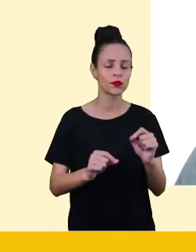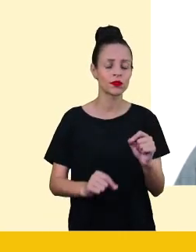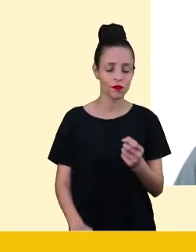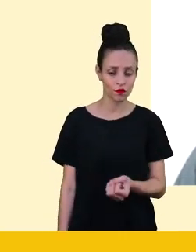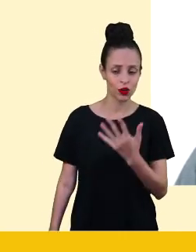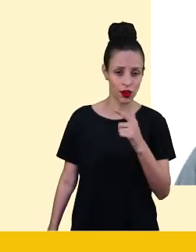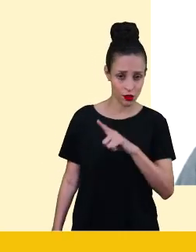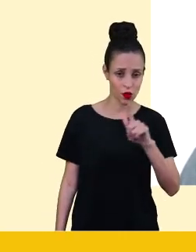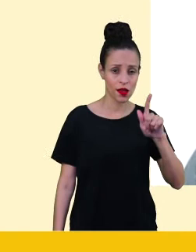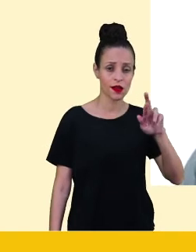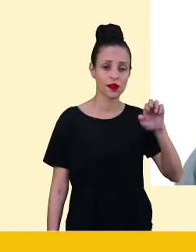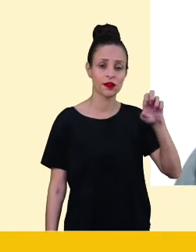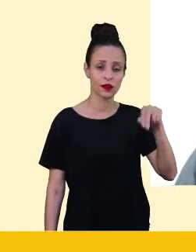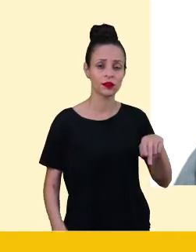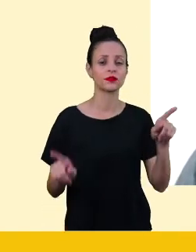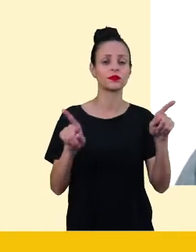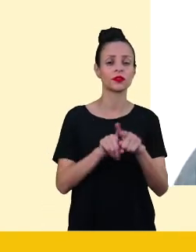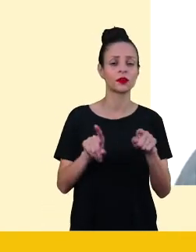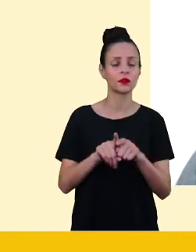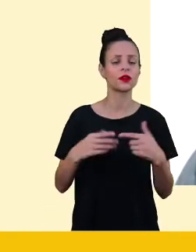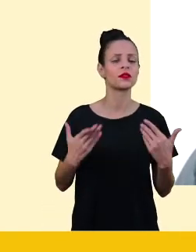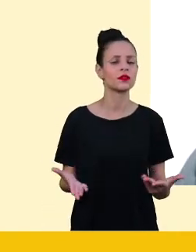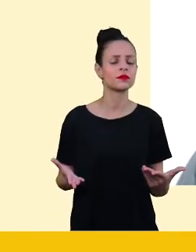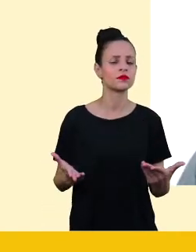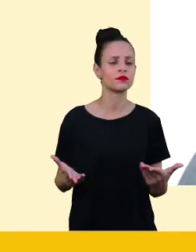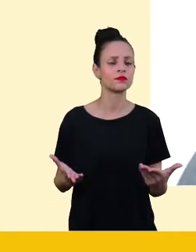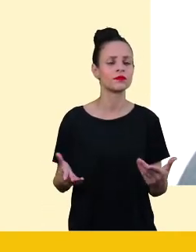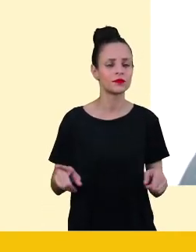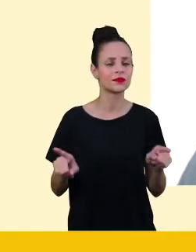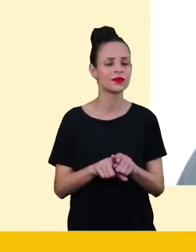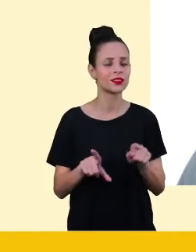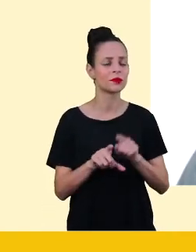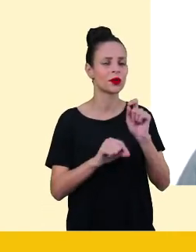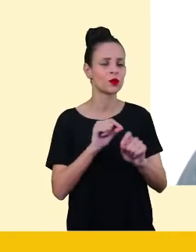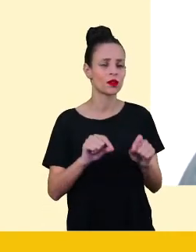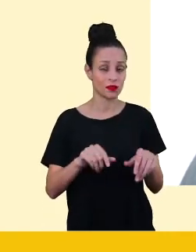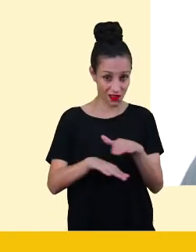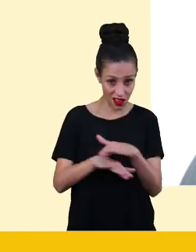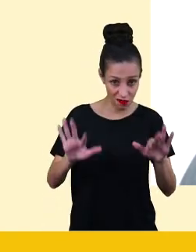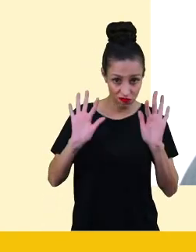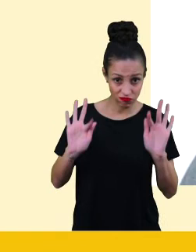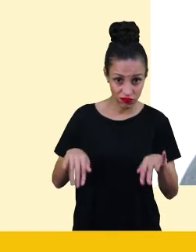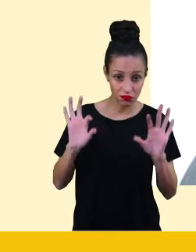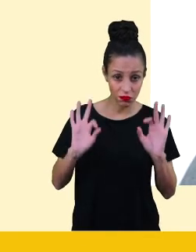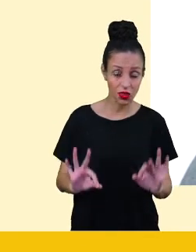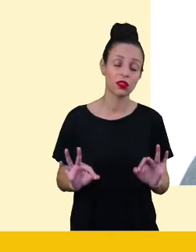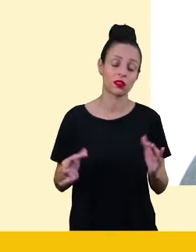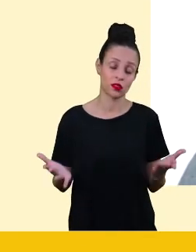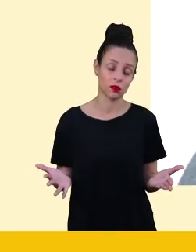a Green e também, assim, de repente, também acabou, né?